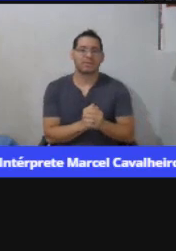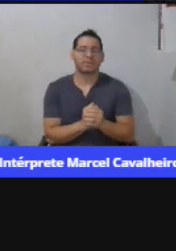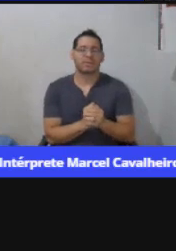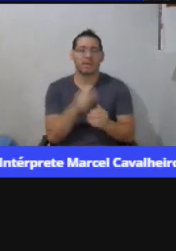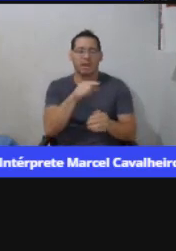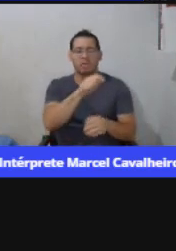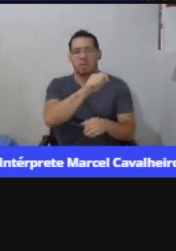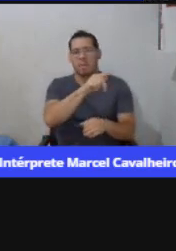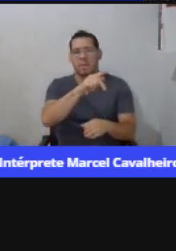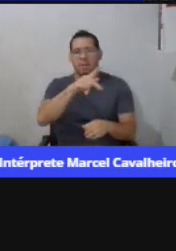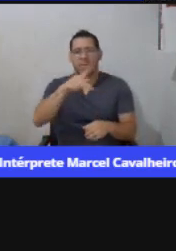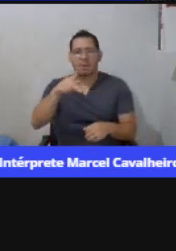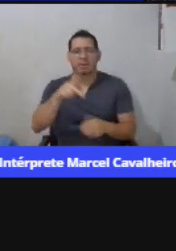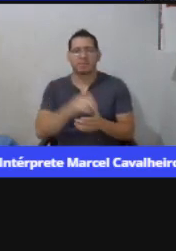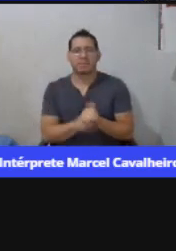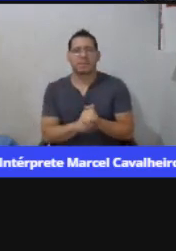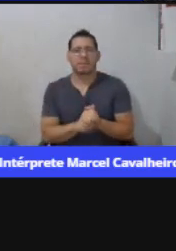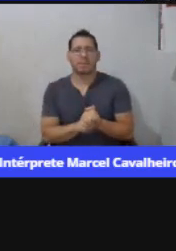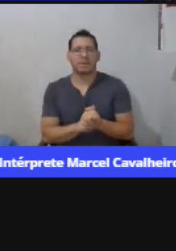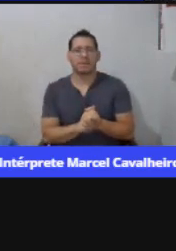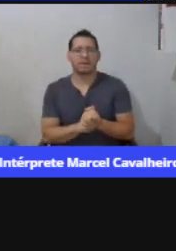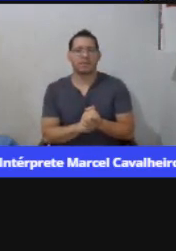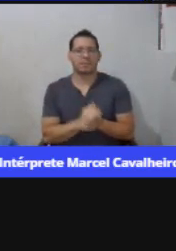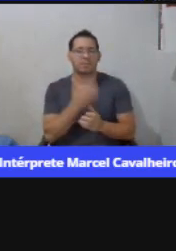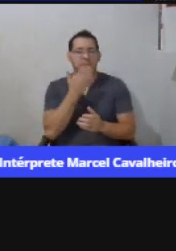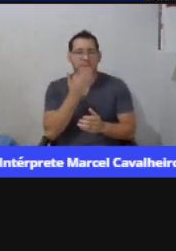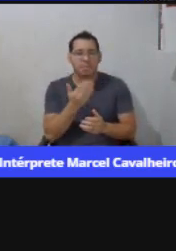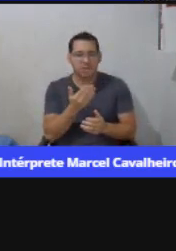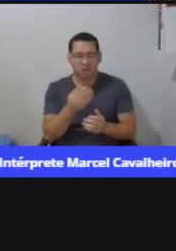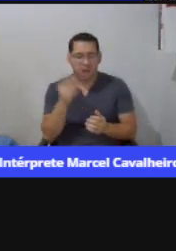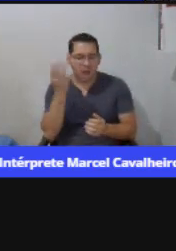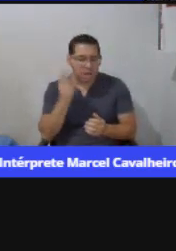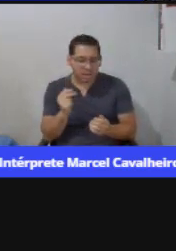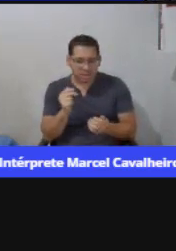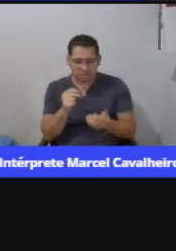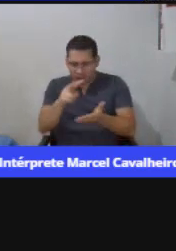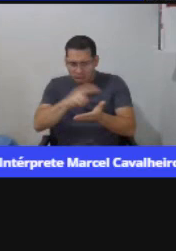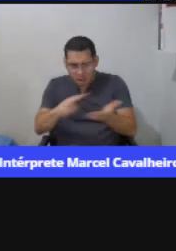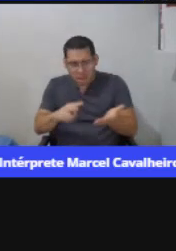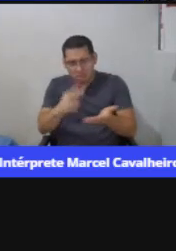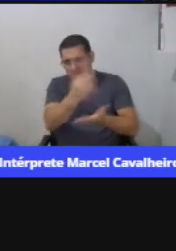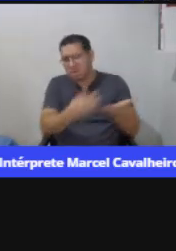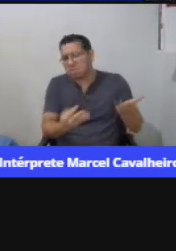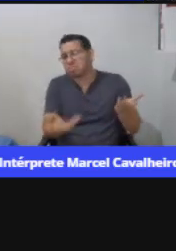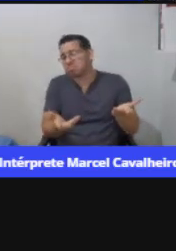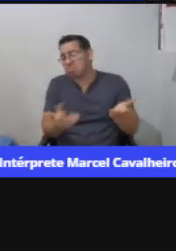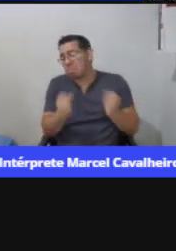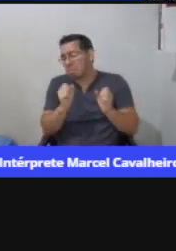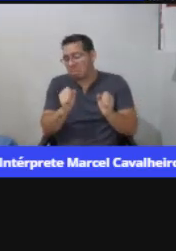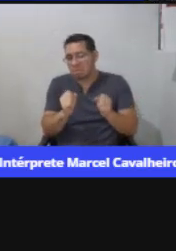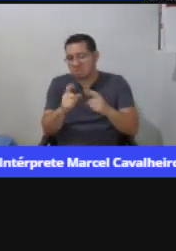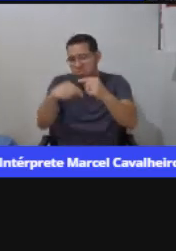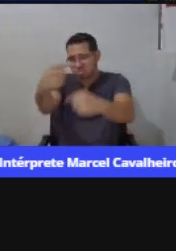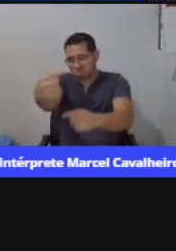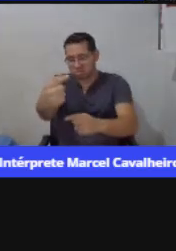aplicativos, pedir para que a criança faça a leitura de algum trecho, de algum texto, do outro lado da tela? Isso seria uma